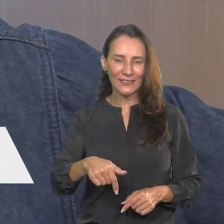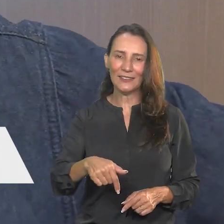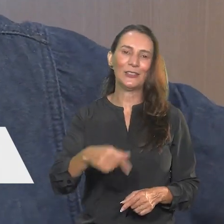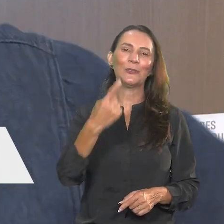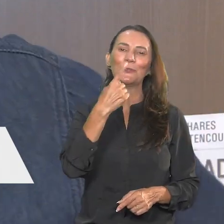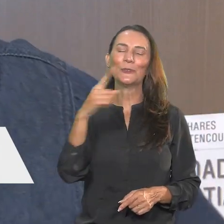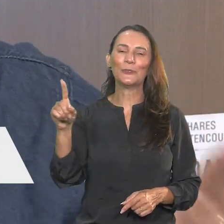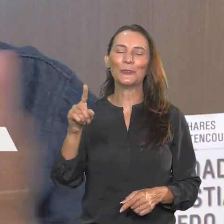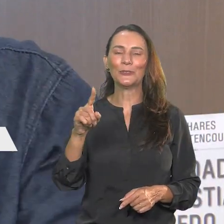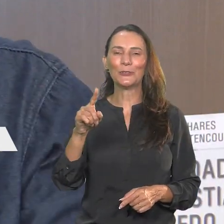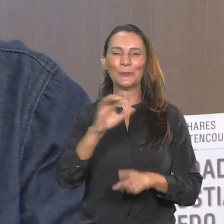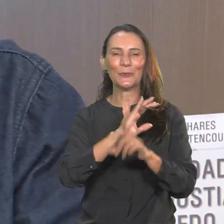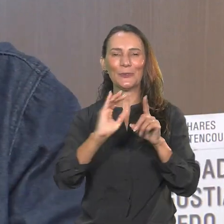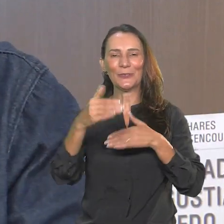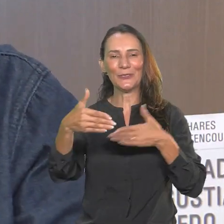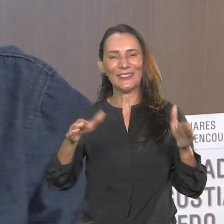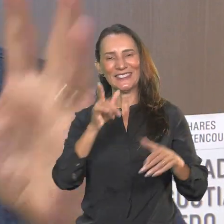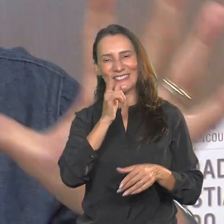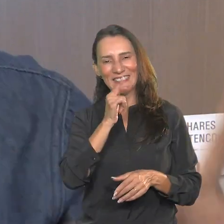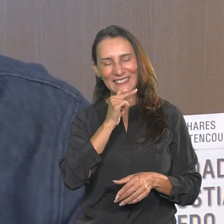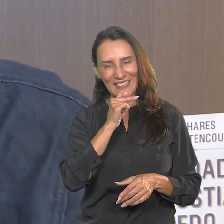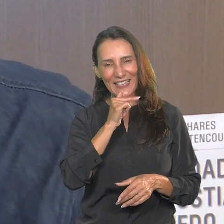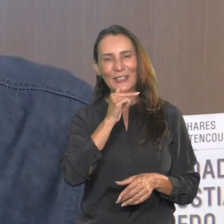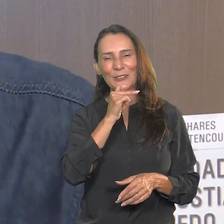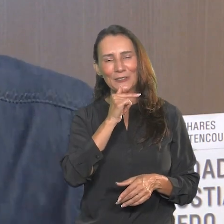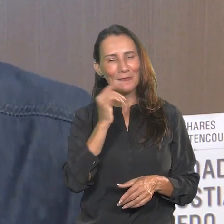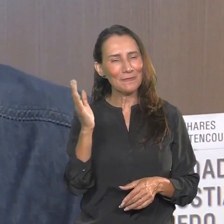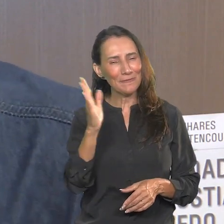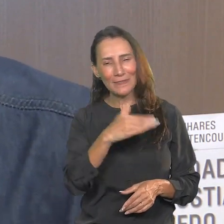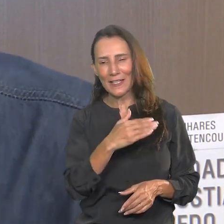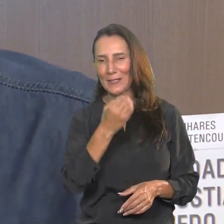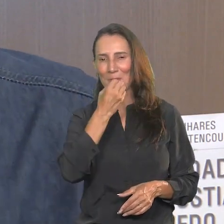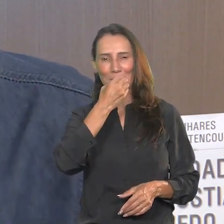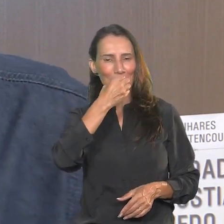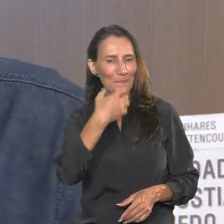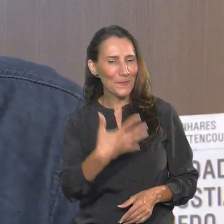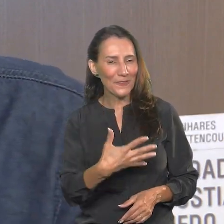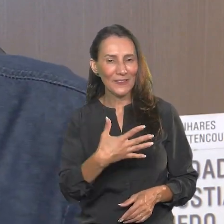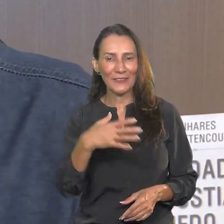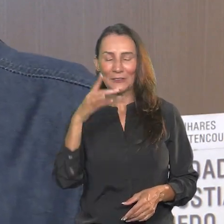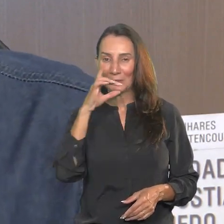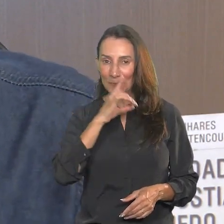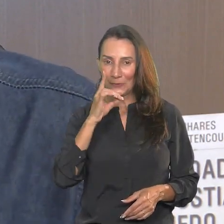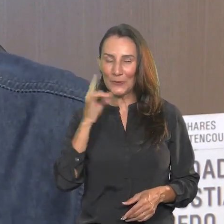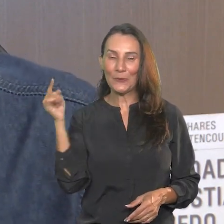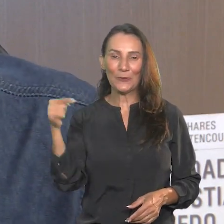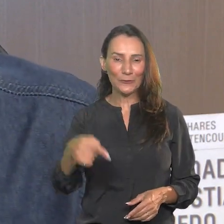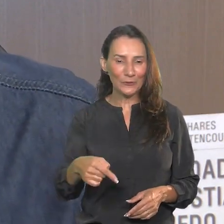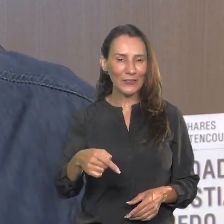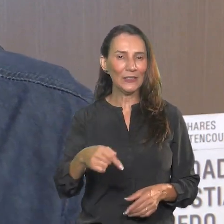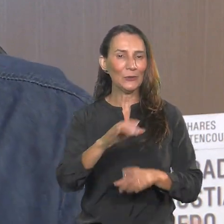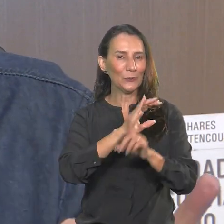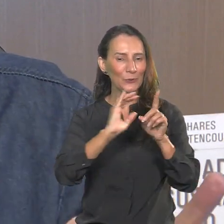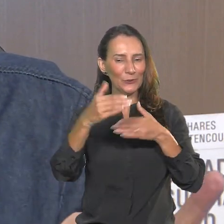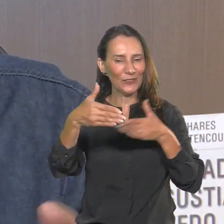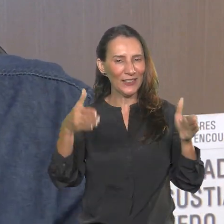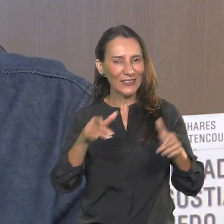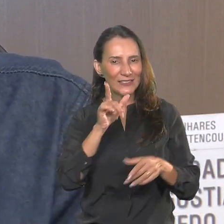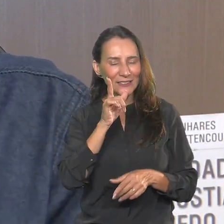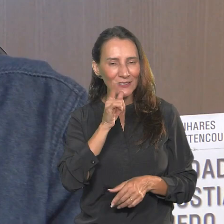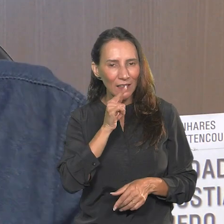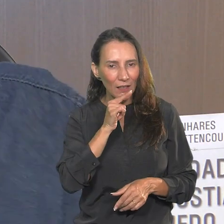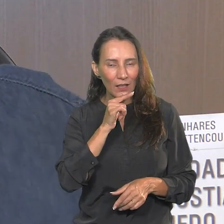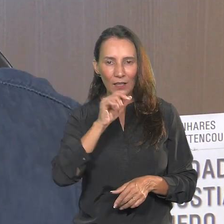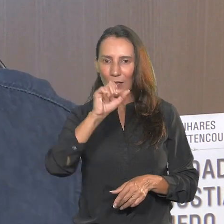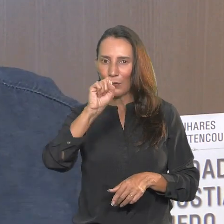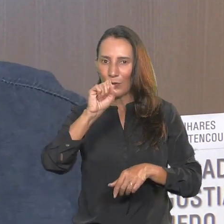culto, caixa d'água, última chance para encher-se, um cultaço. Domingo eu vi no culto caixa d'água às 20 horas,